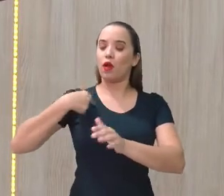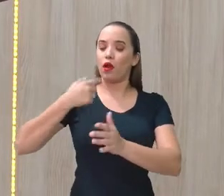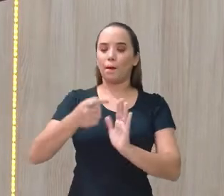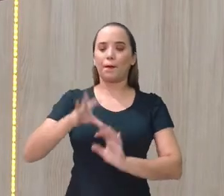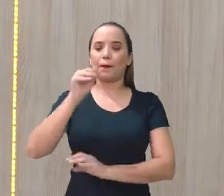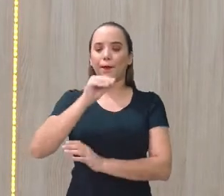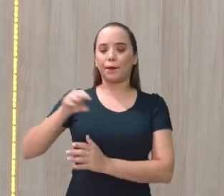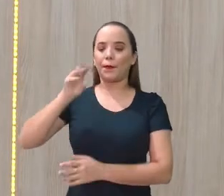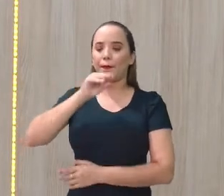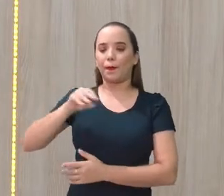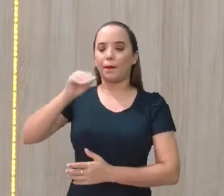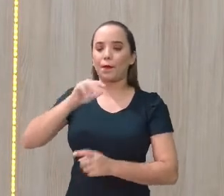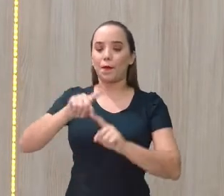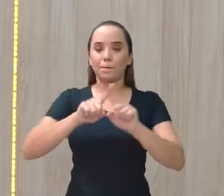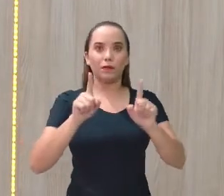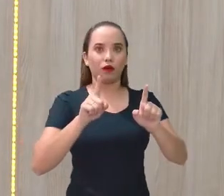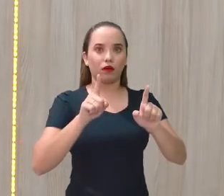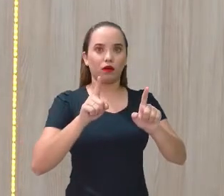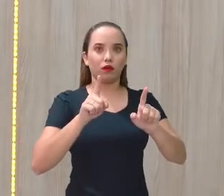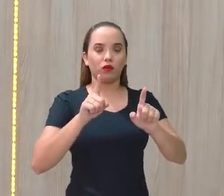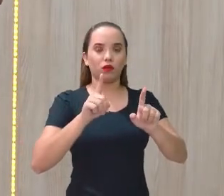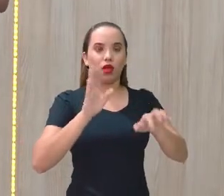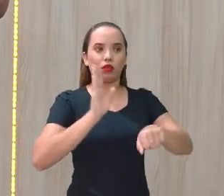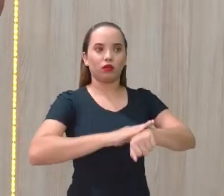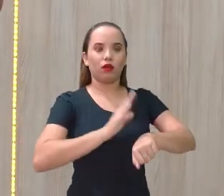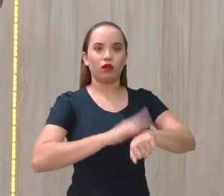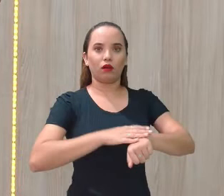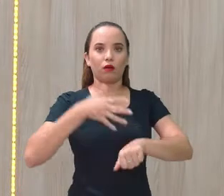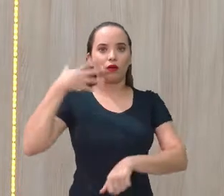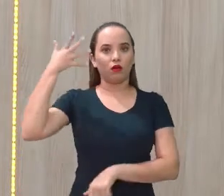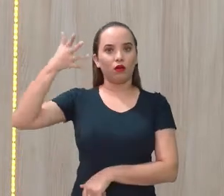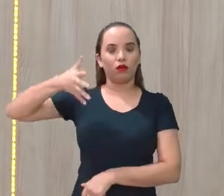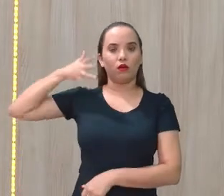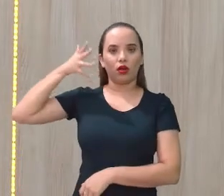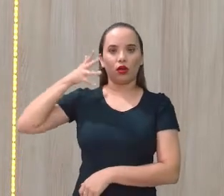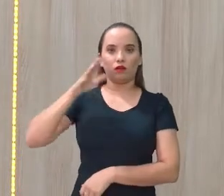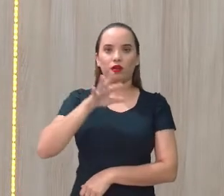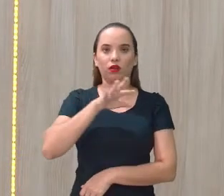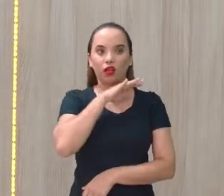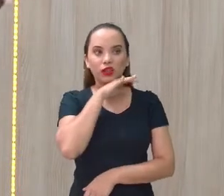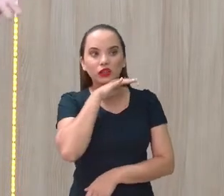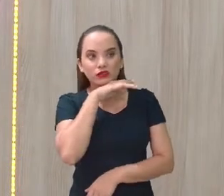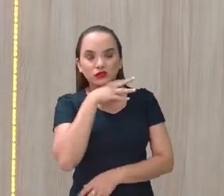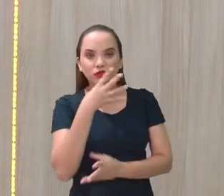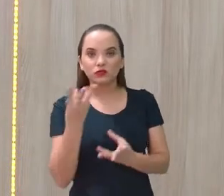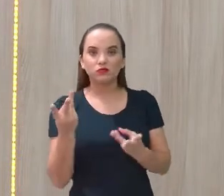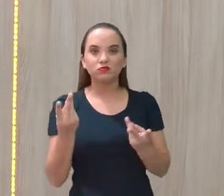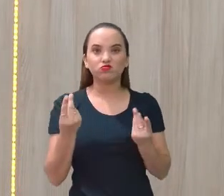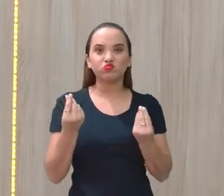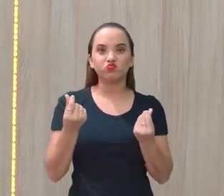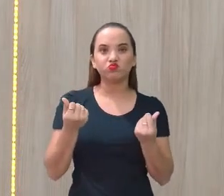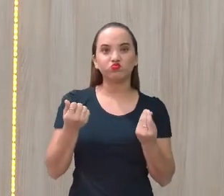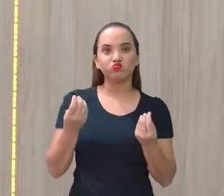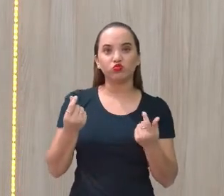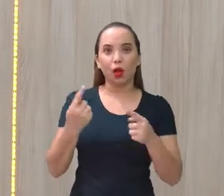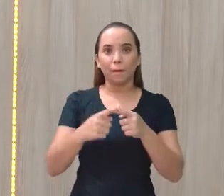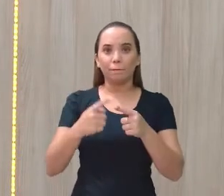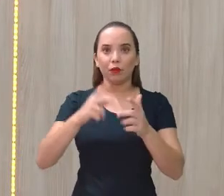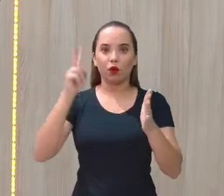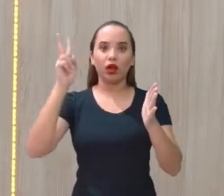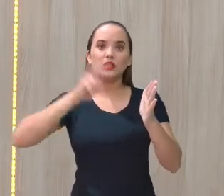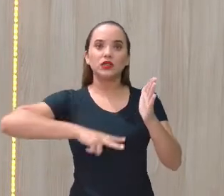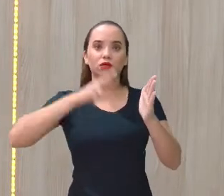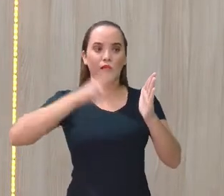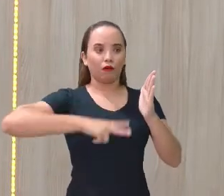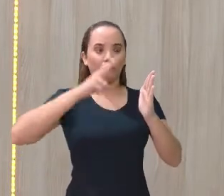muitas vezes o seminário não é tão agradável, né? Por quê? Porque ler expressivamente, ler